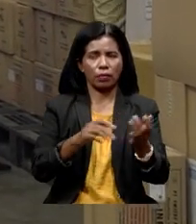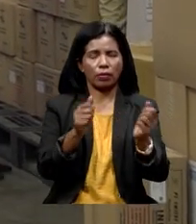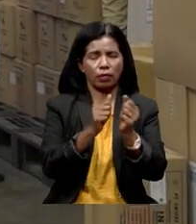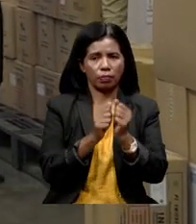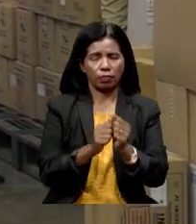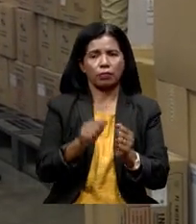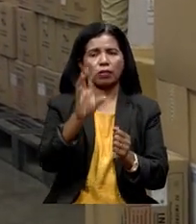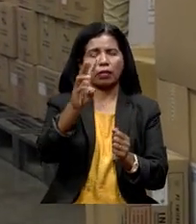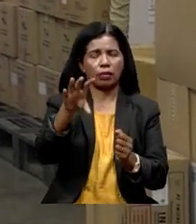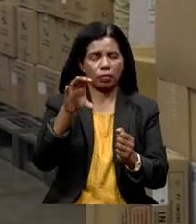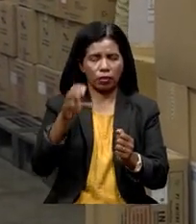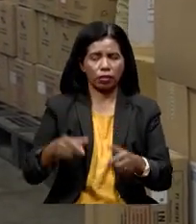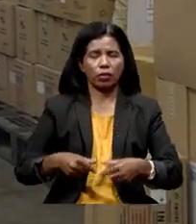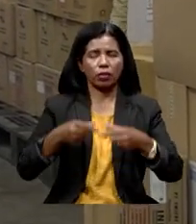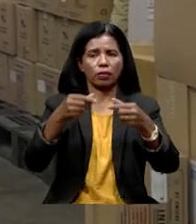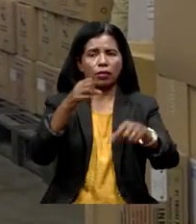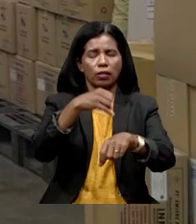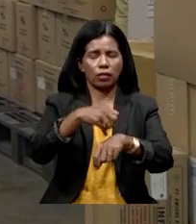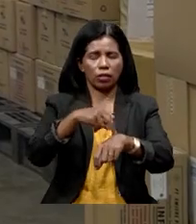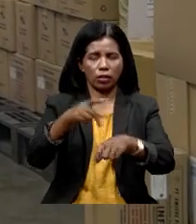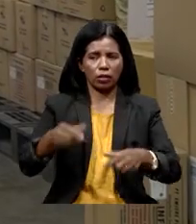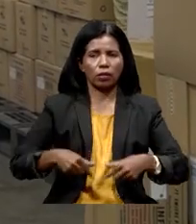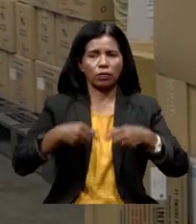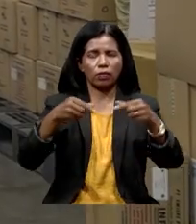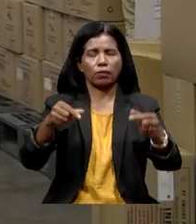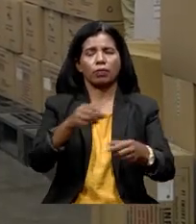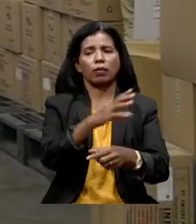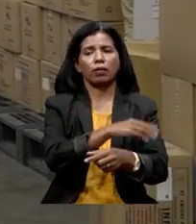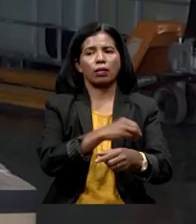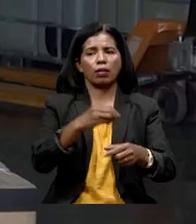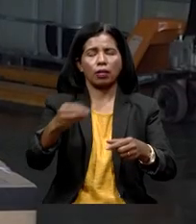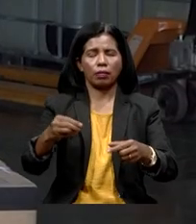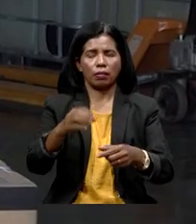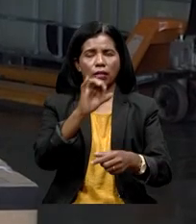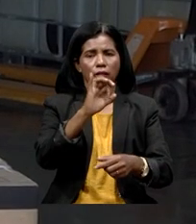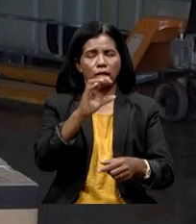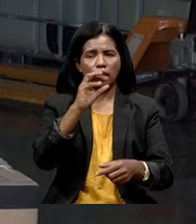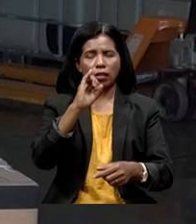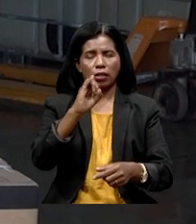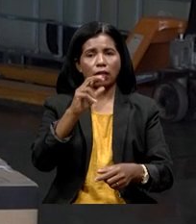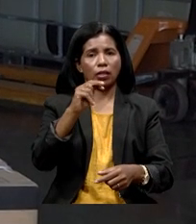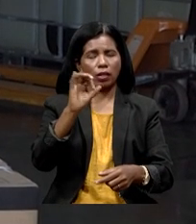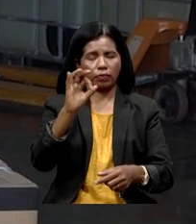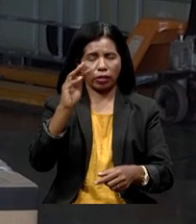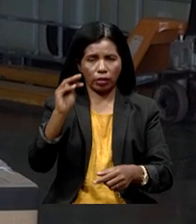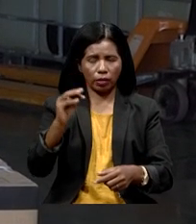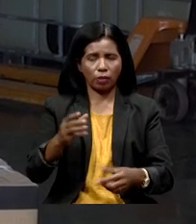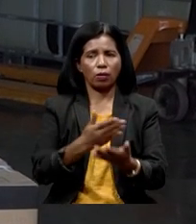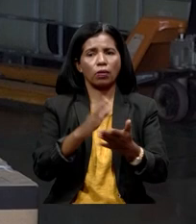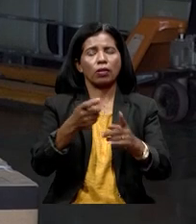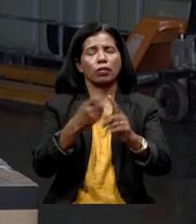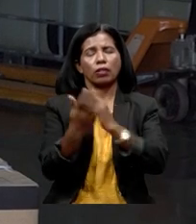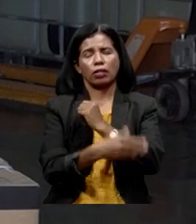companhia fornecedor nacional no internacional Hatama Barmazen Instituto Nacional Farmácia no produto médico ne compra Rússia,